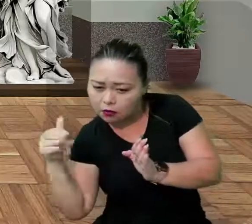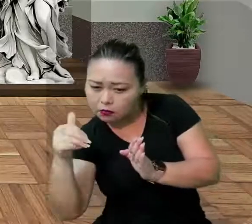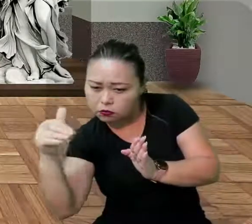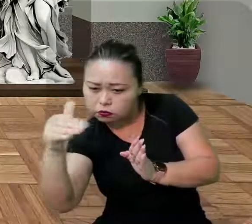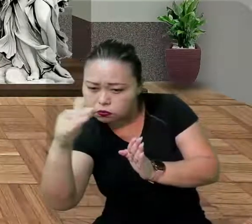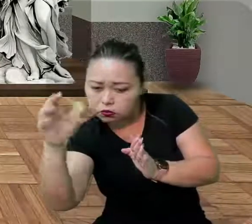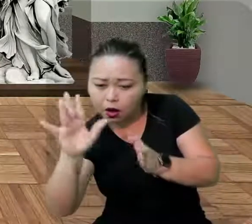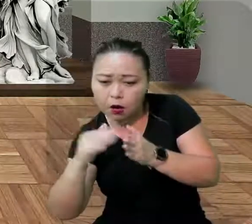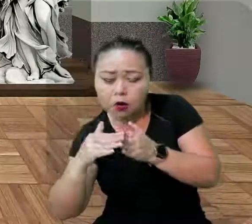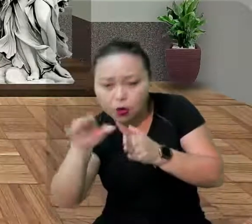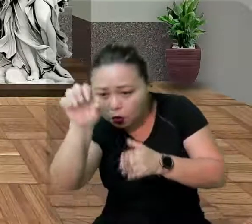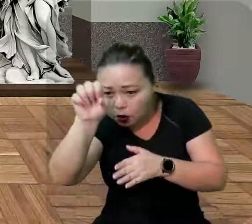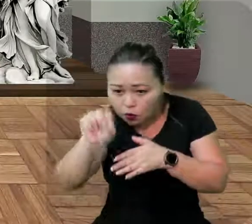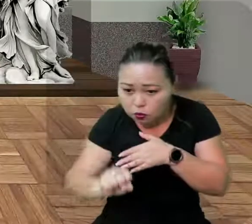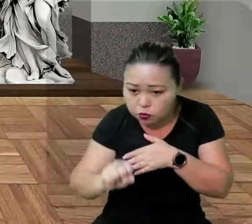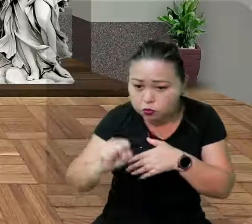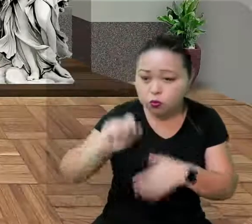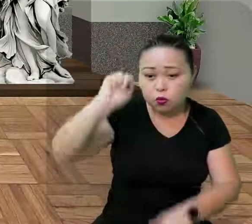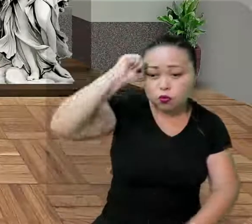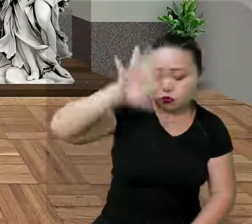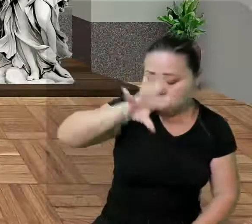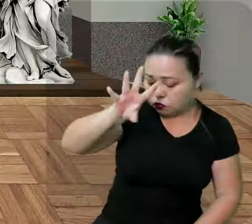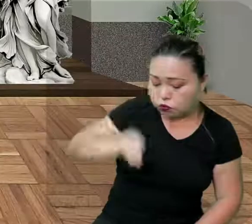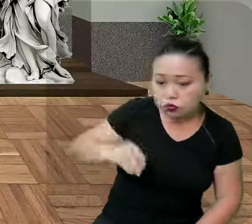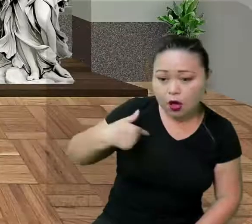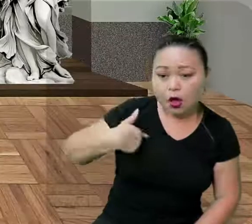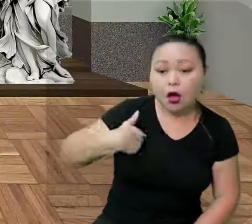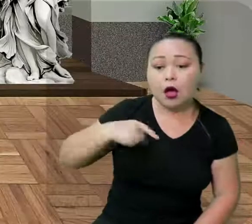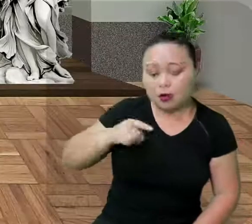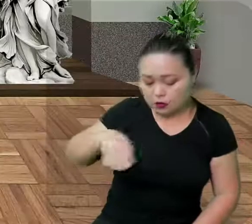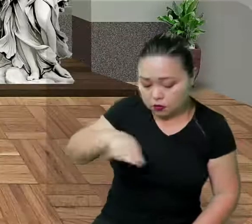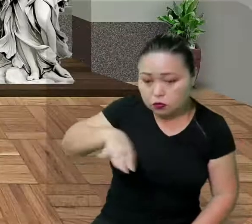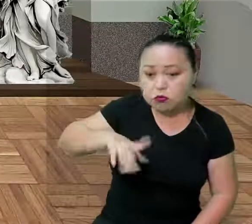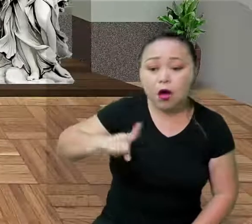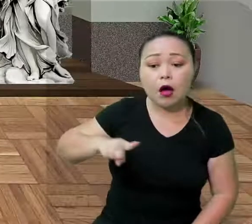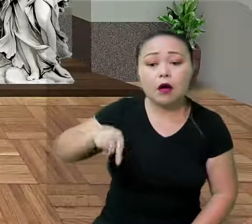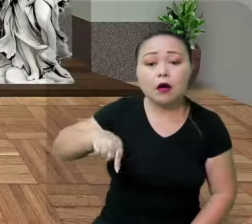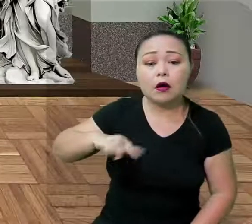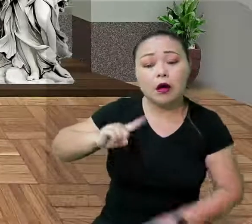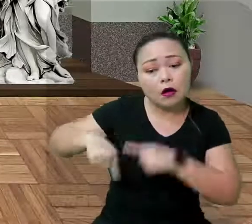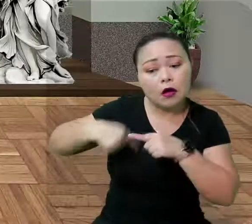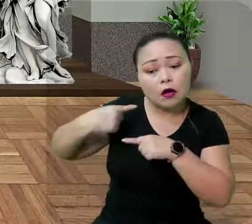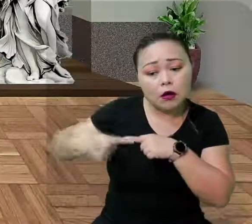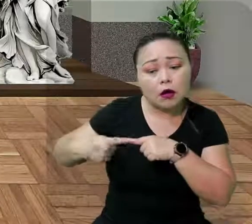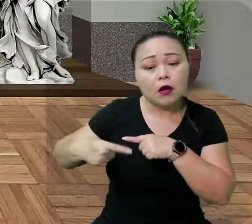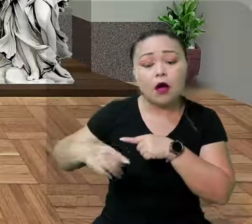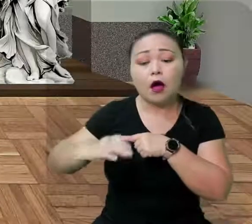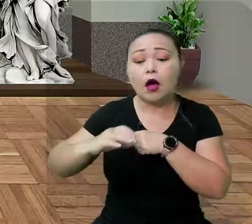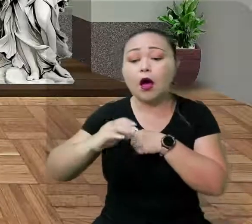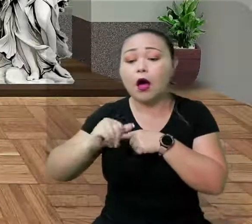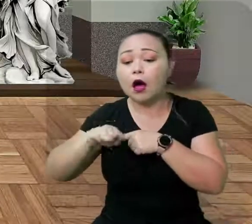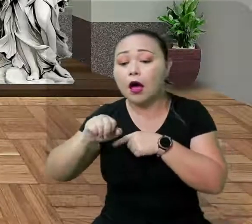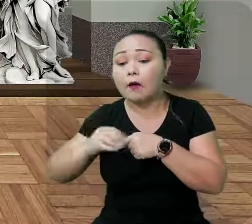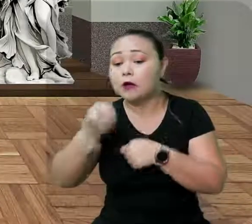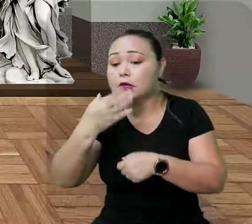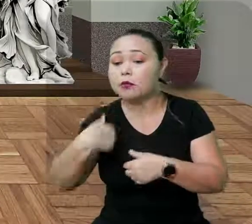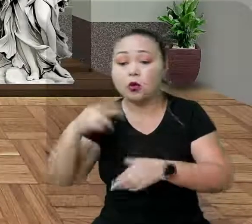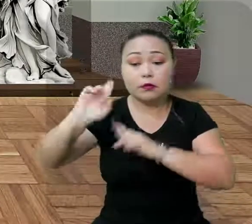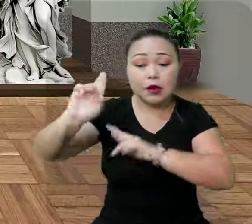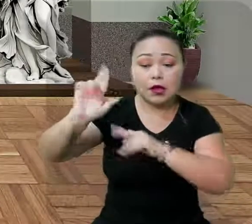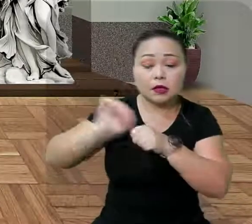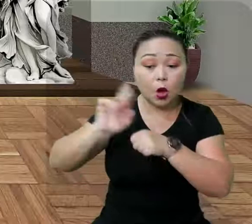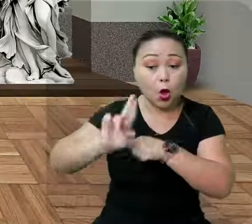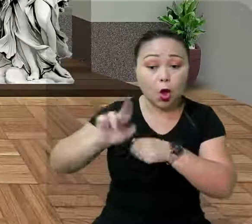a o extremo sul da África que era chamado de cabo das tormentas depois passou esse lado de Cabo da Boa Esperança